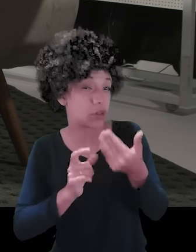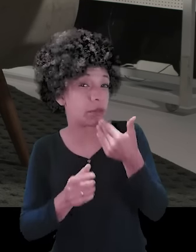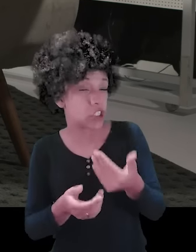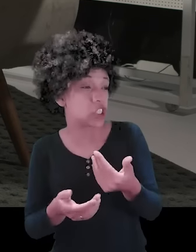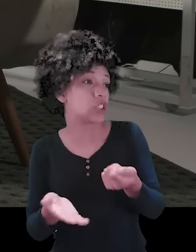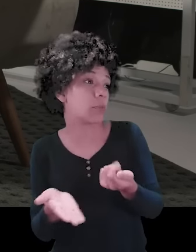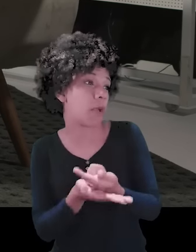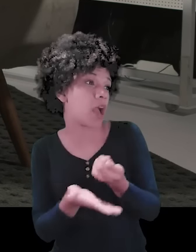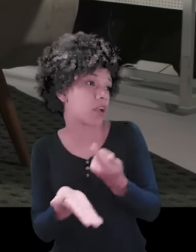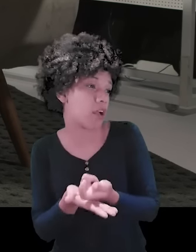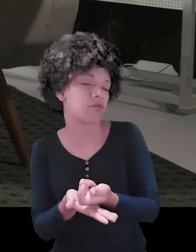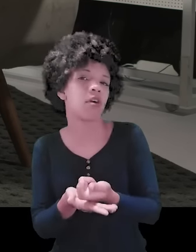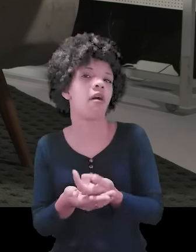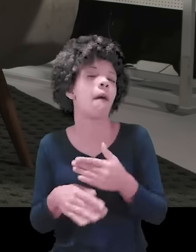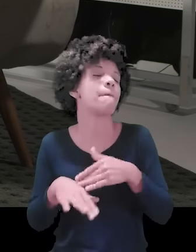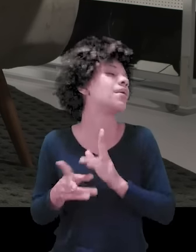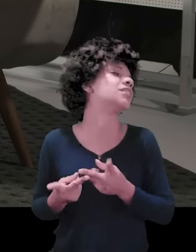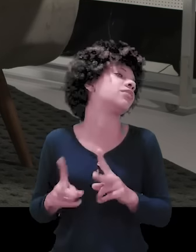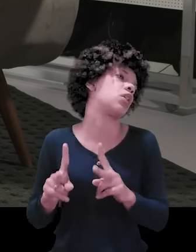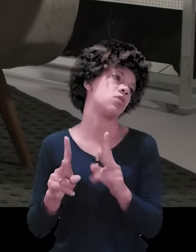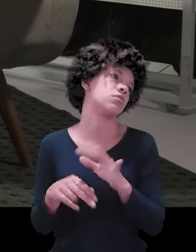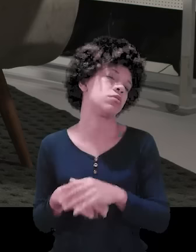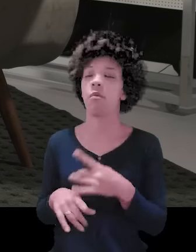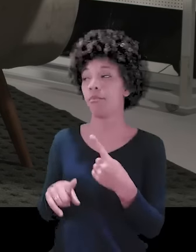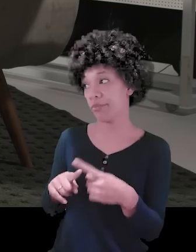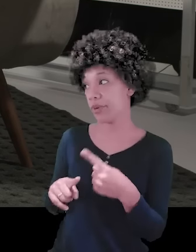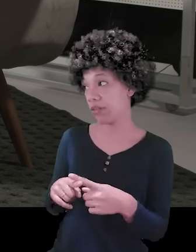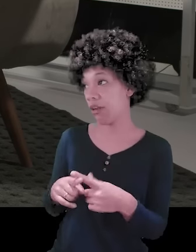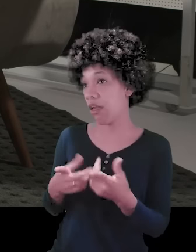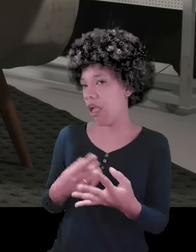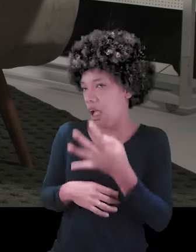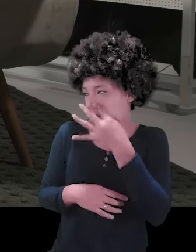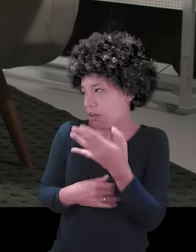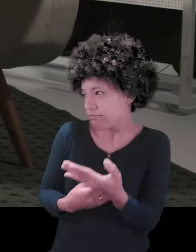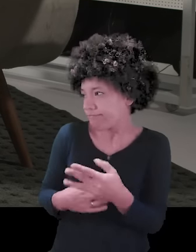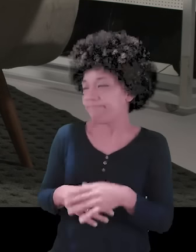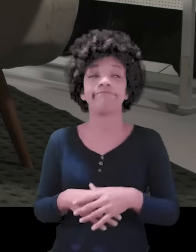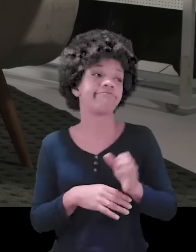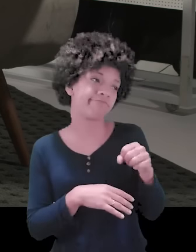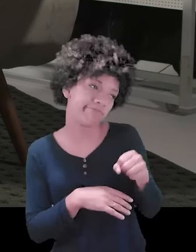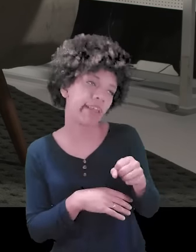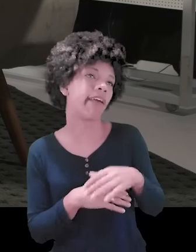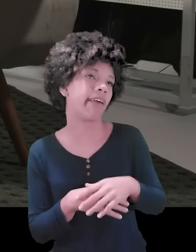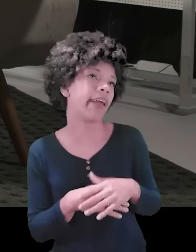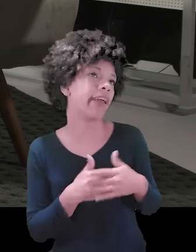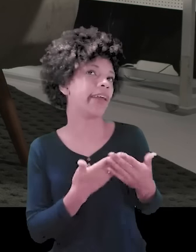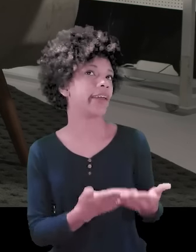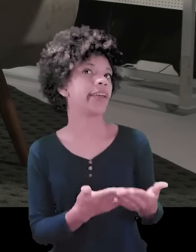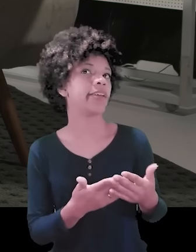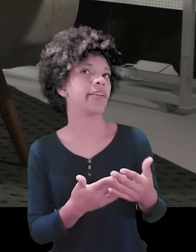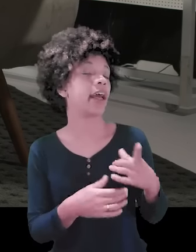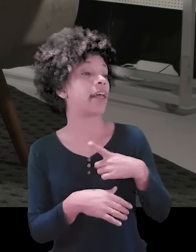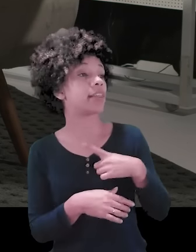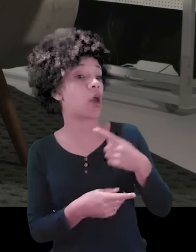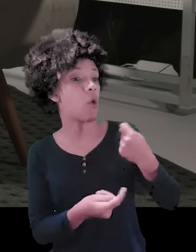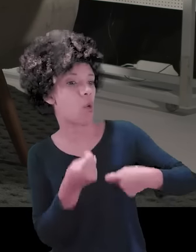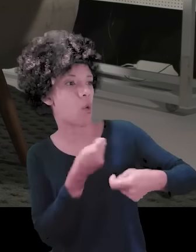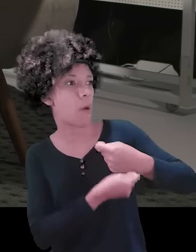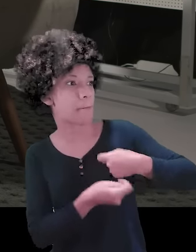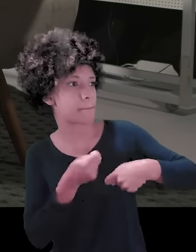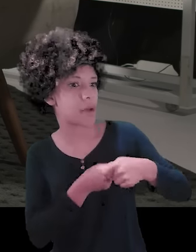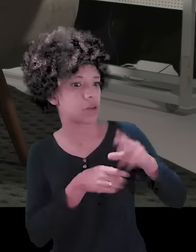aquilo mas valor vai ter mais maior porque a mais exótico isso e aquilo não vai ele vai vai existir um